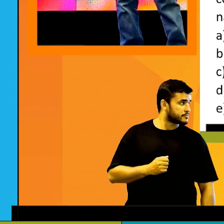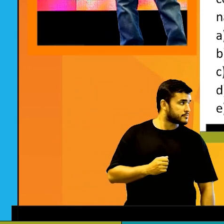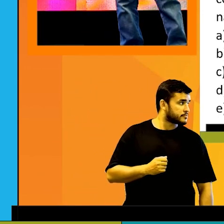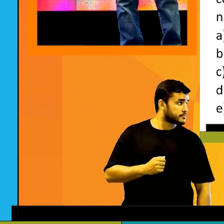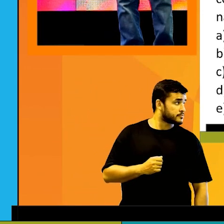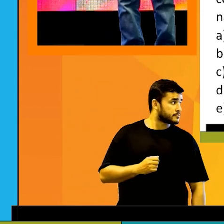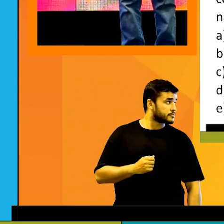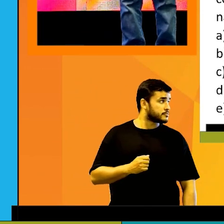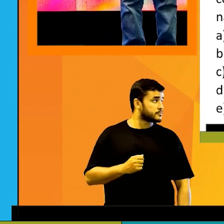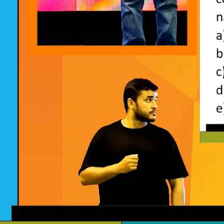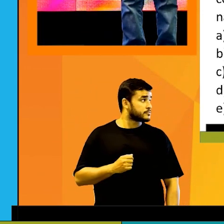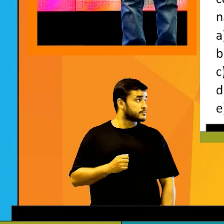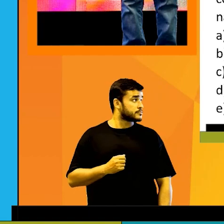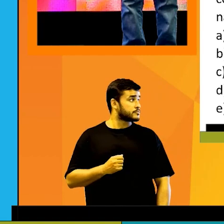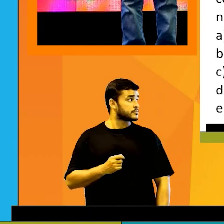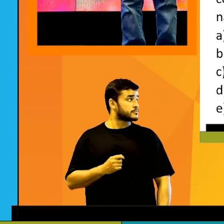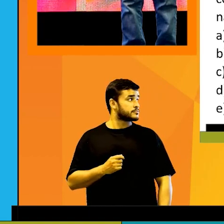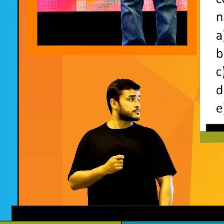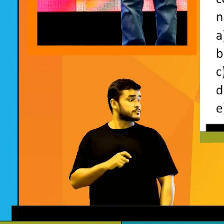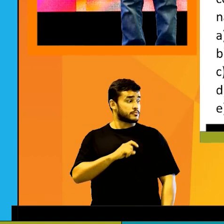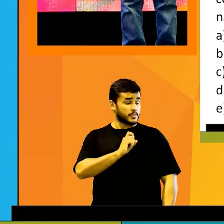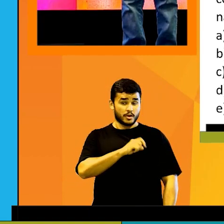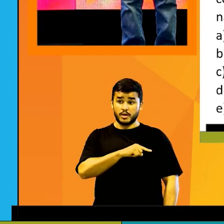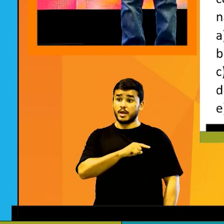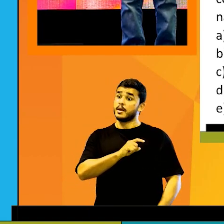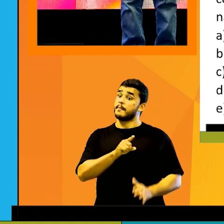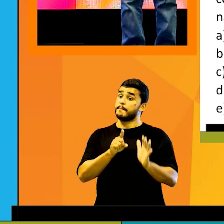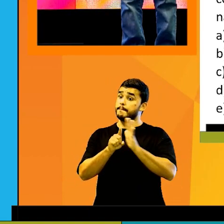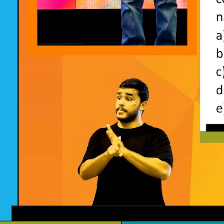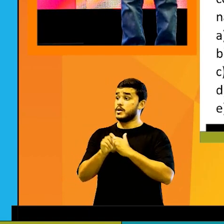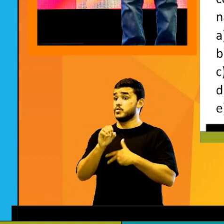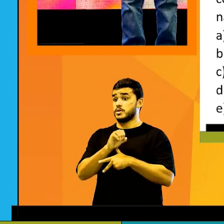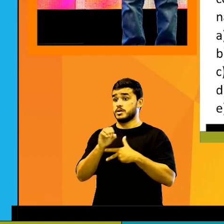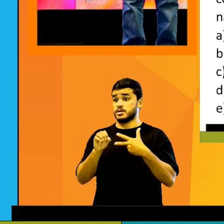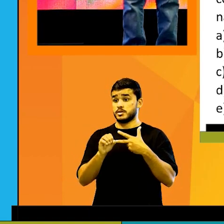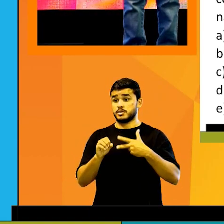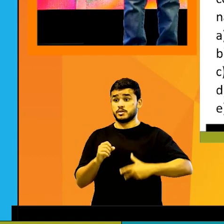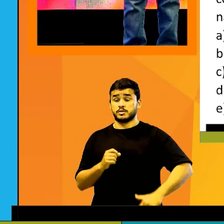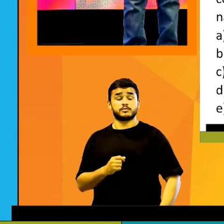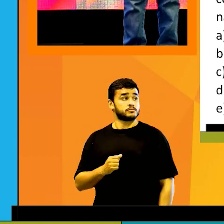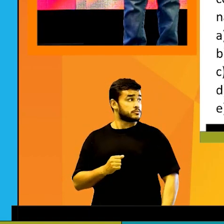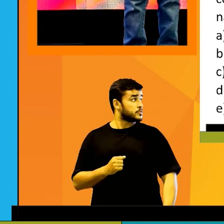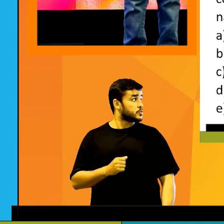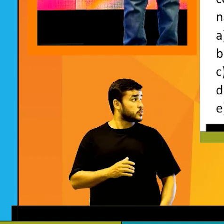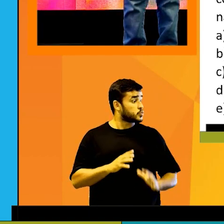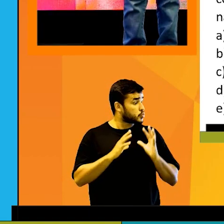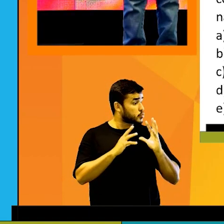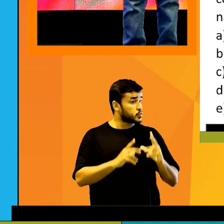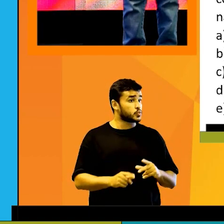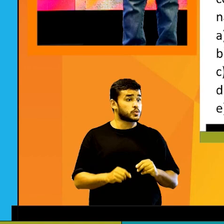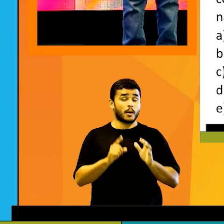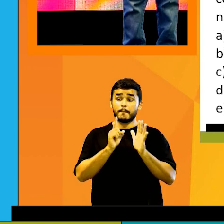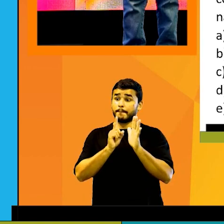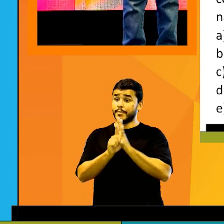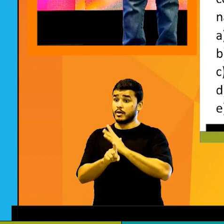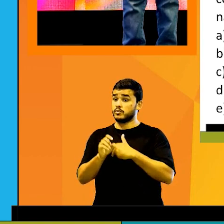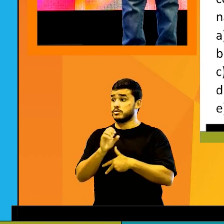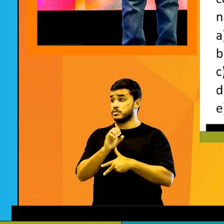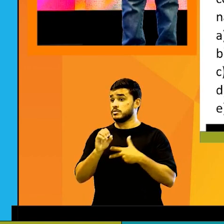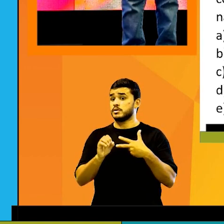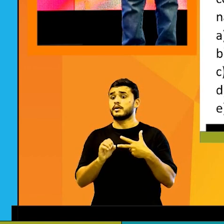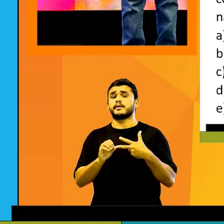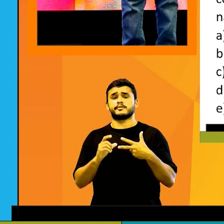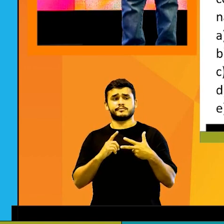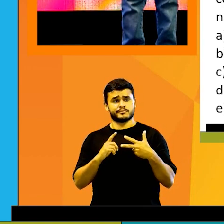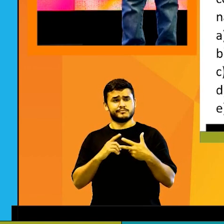Aí eu trouxe um trechozinho, disse, o Enem, todas as questões aqui são de provas passadas do Enem. Pessoal, todas as questões do módulo eu retirei de